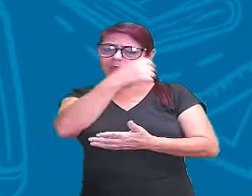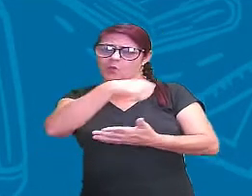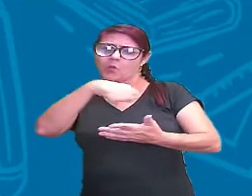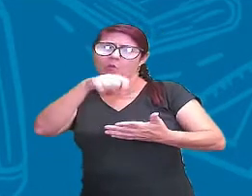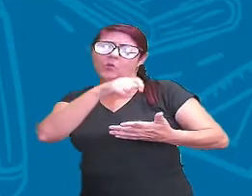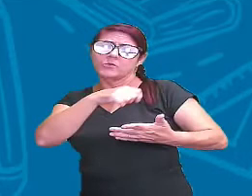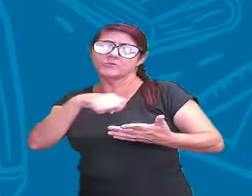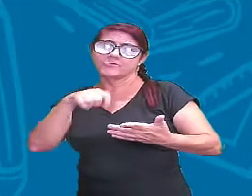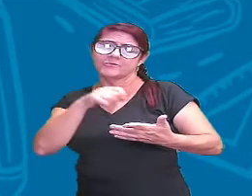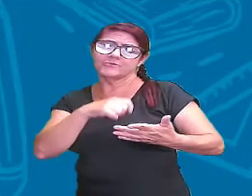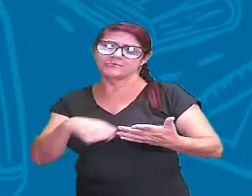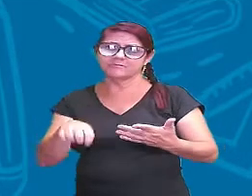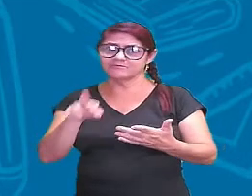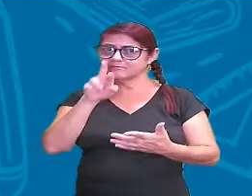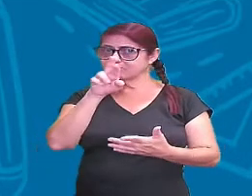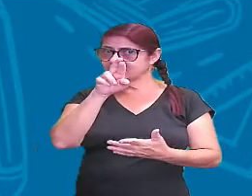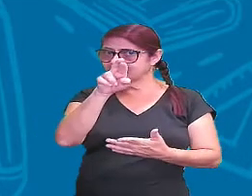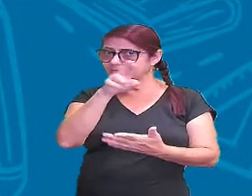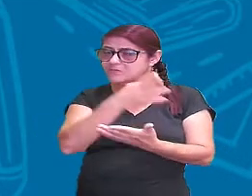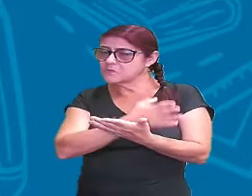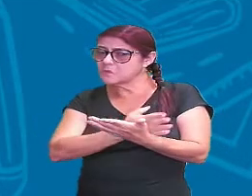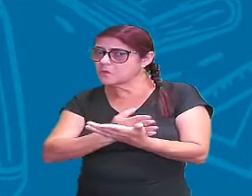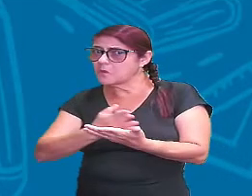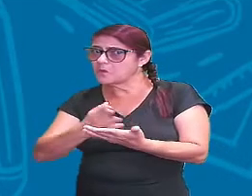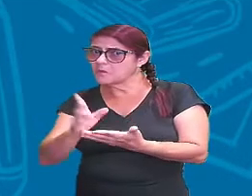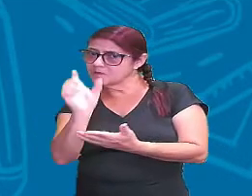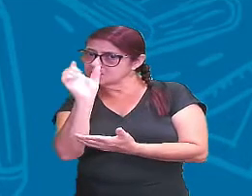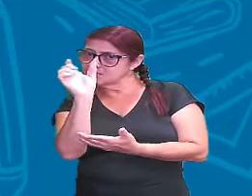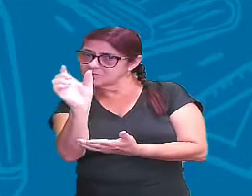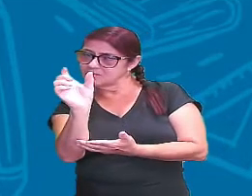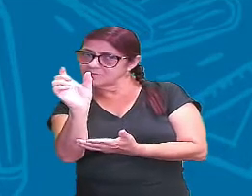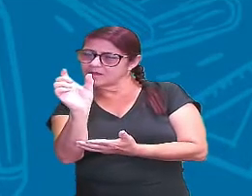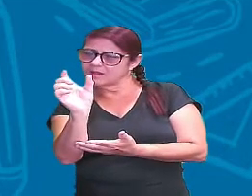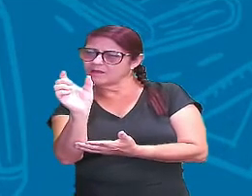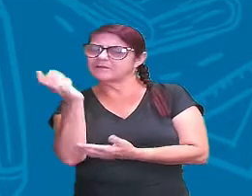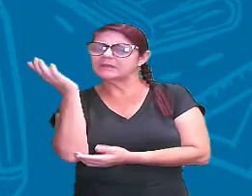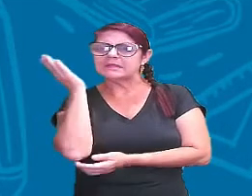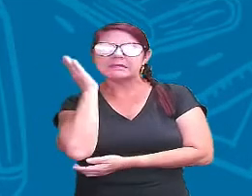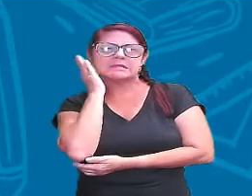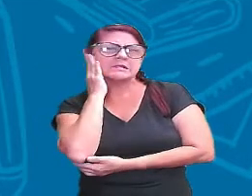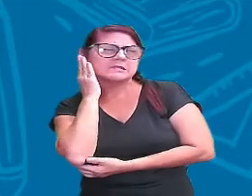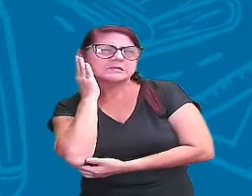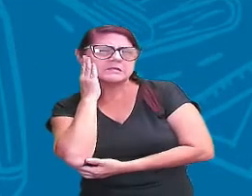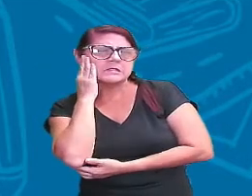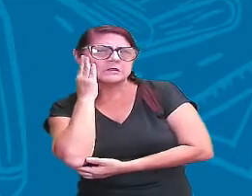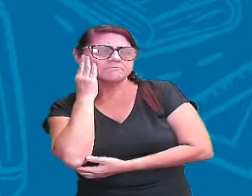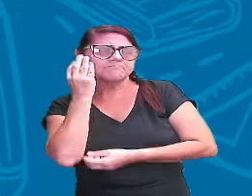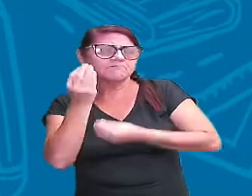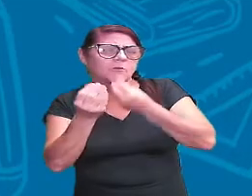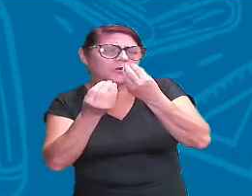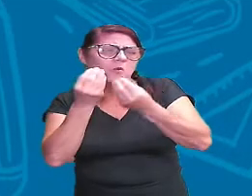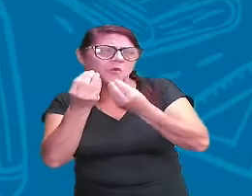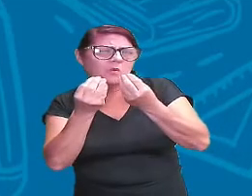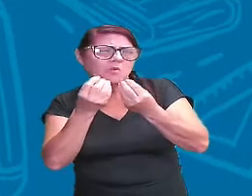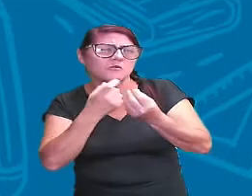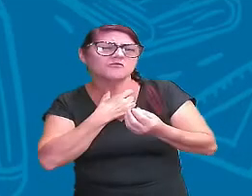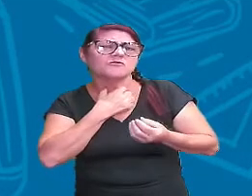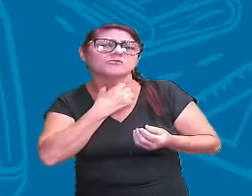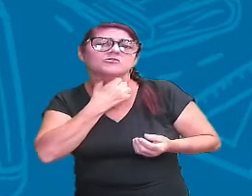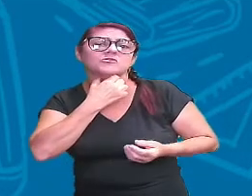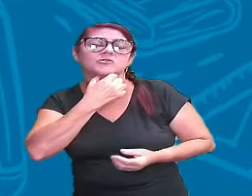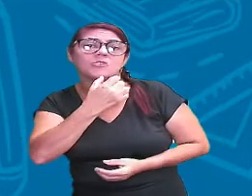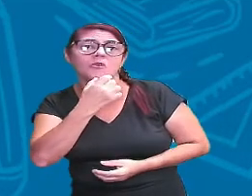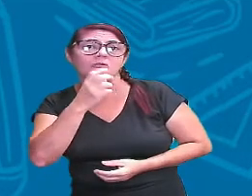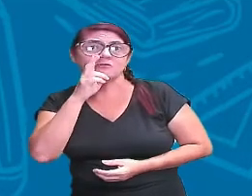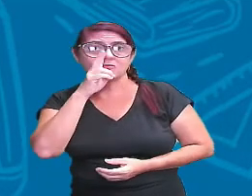com a letra R inicial. E já já vocês vão entender por que a gente falou esse som forte.